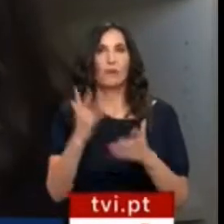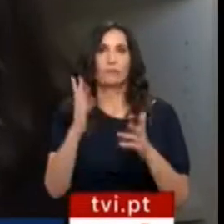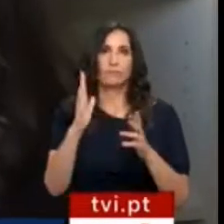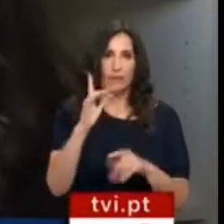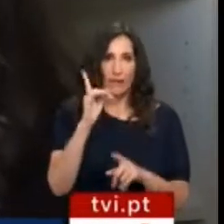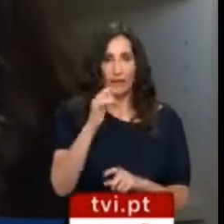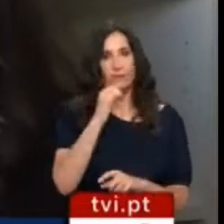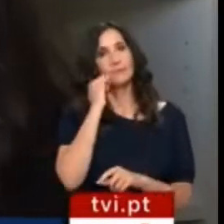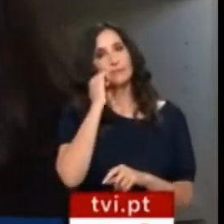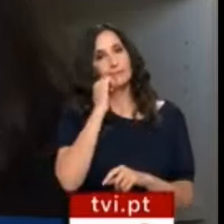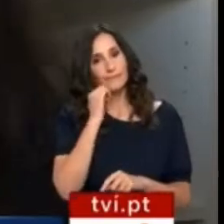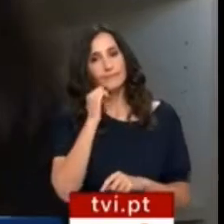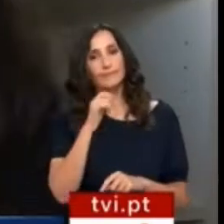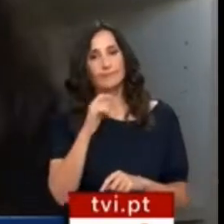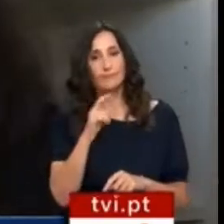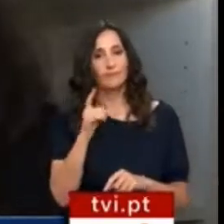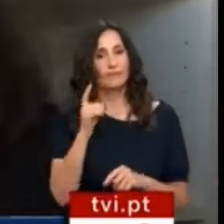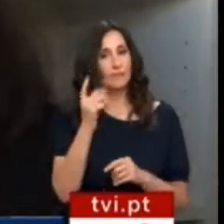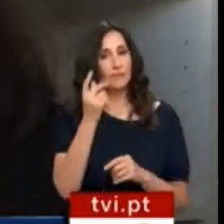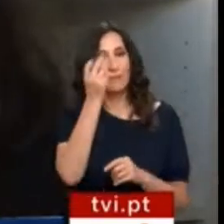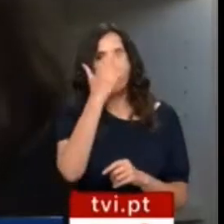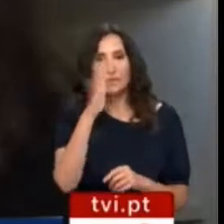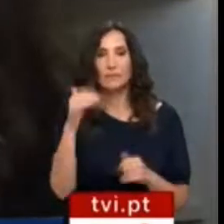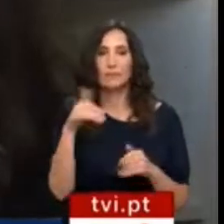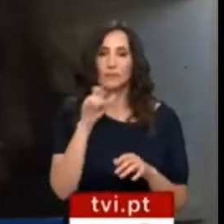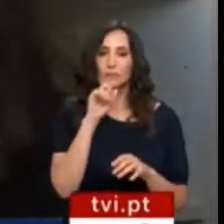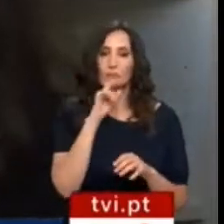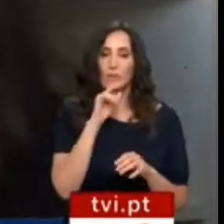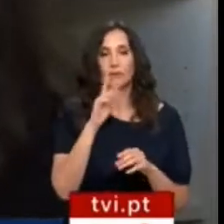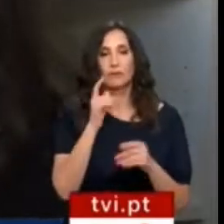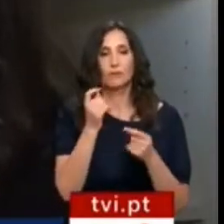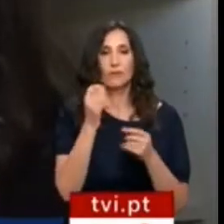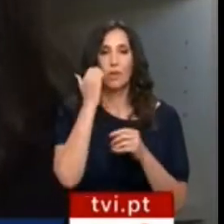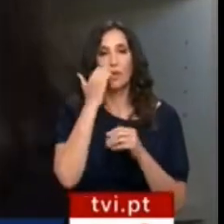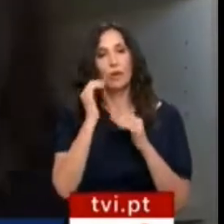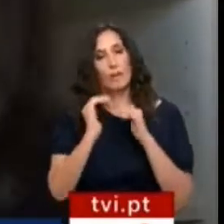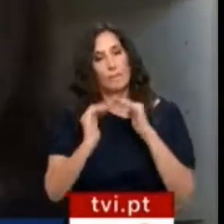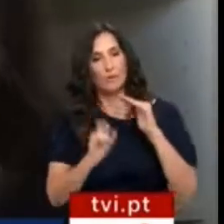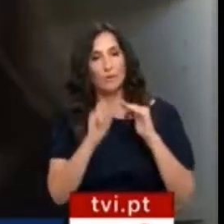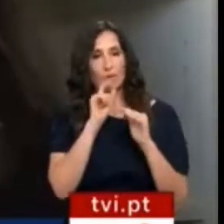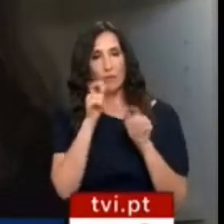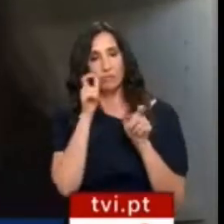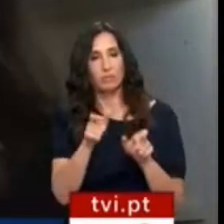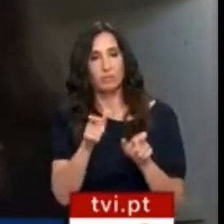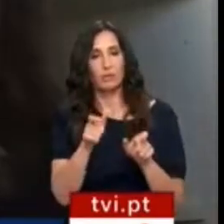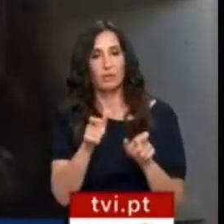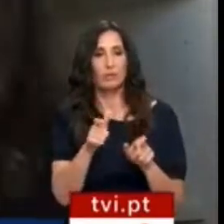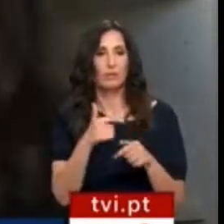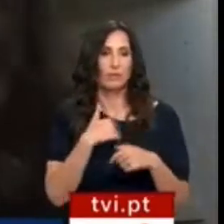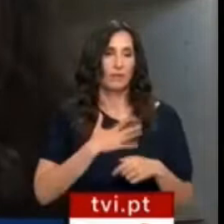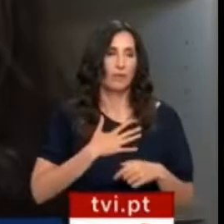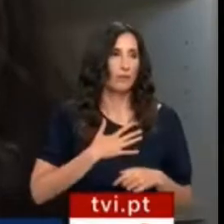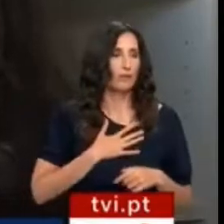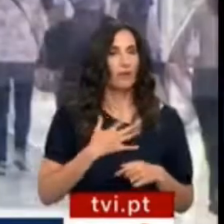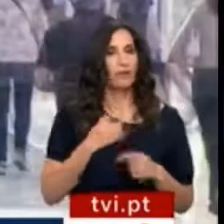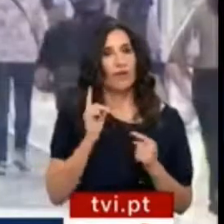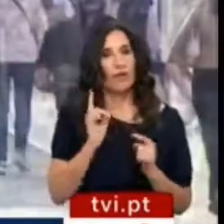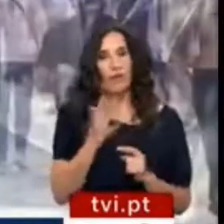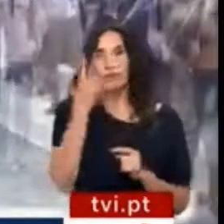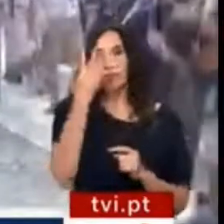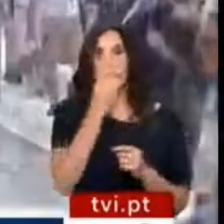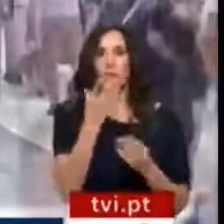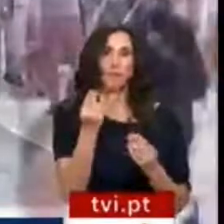grave, que é para a vida toda, mas que pode ter algum alívio, no meu caso foi mesmo um dia muito